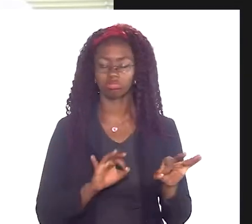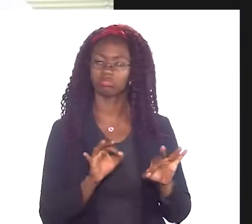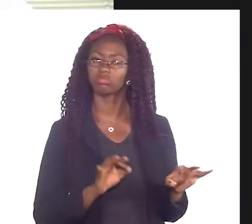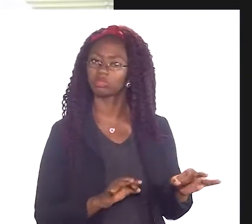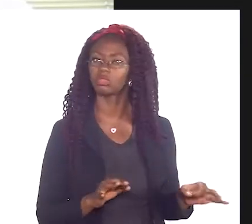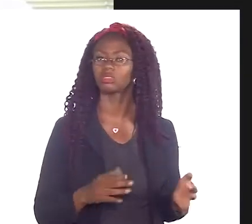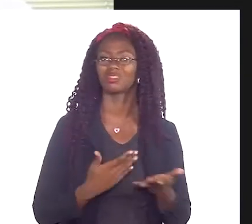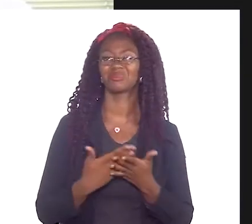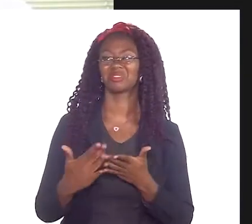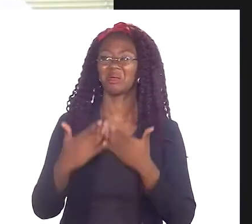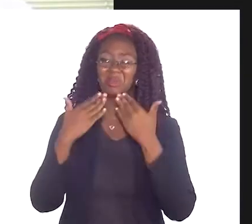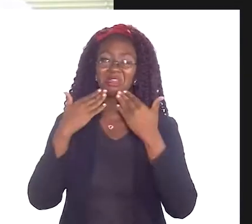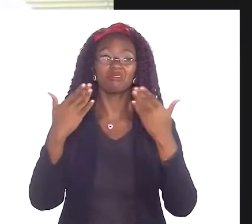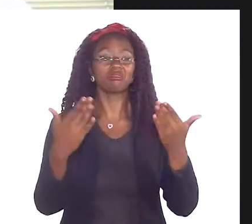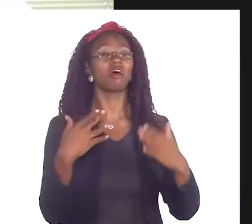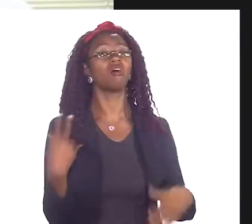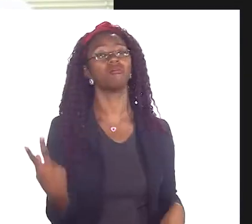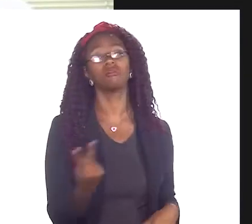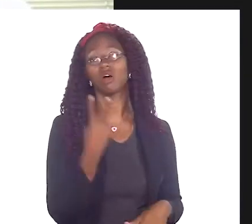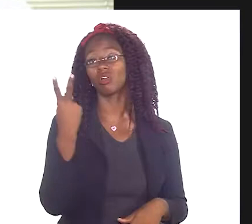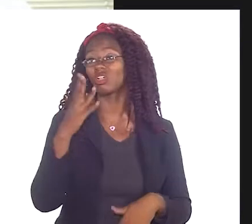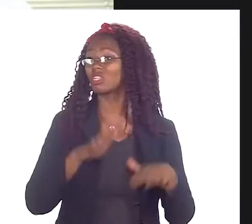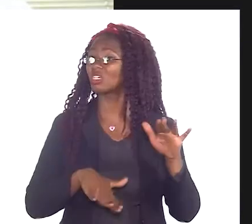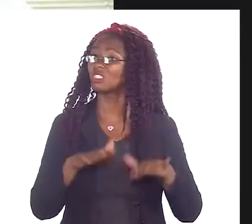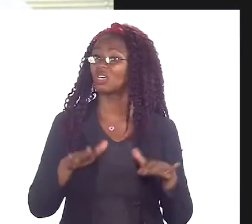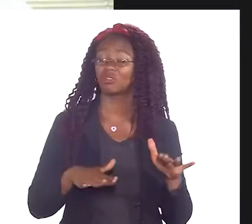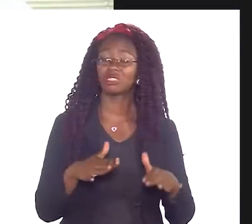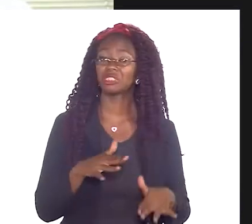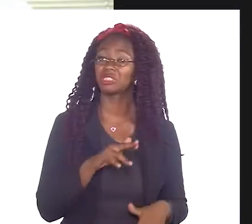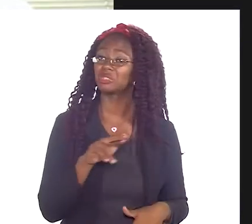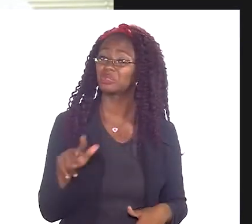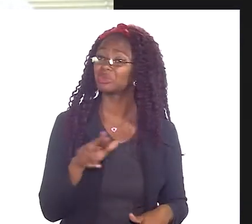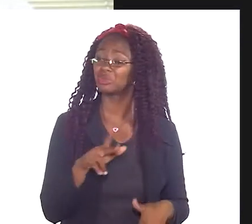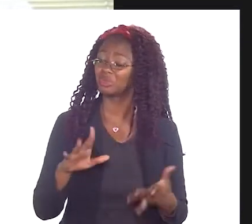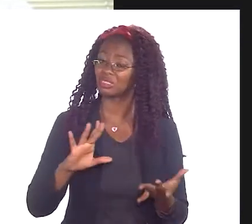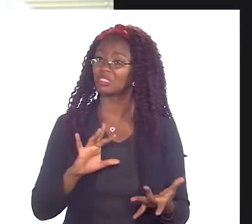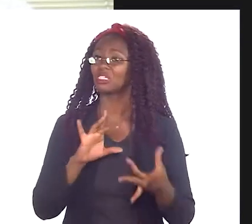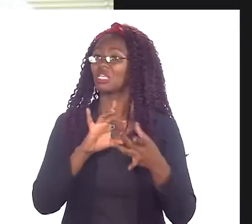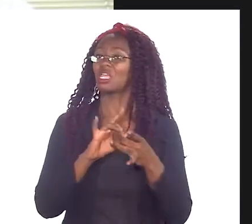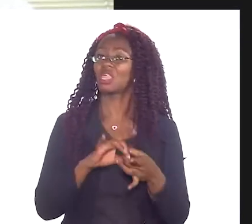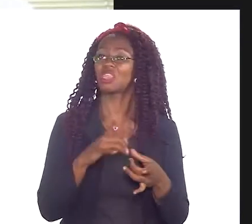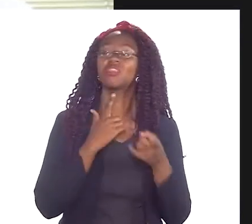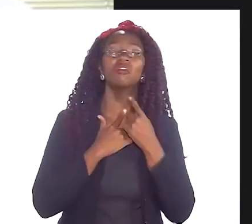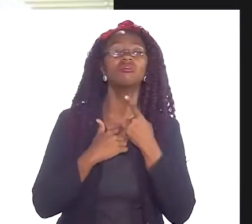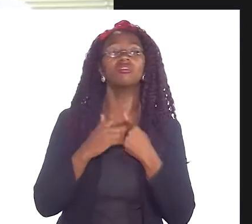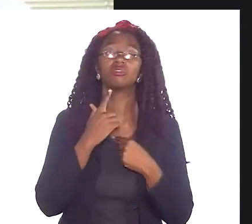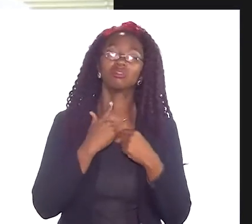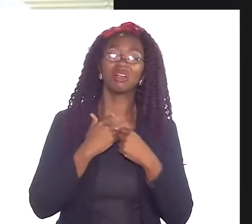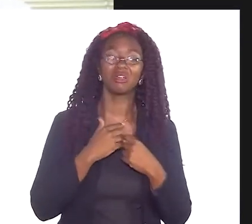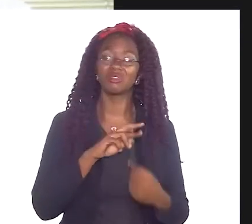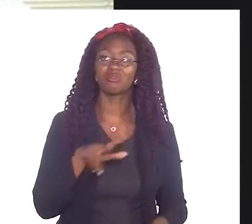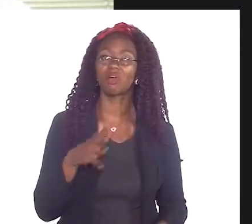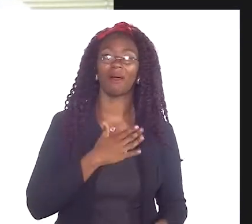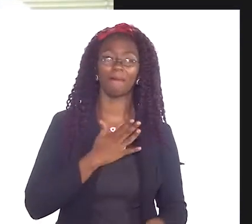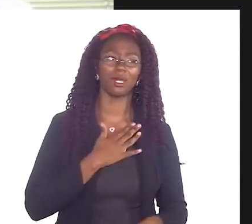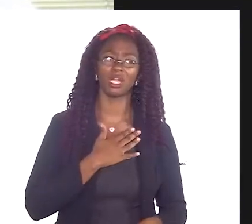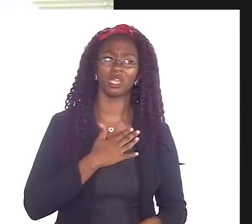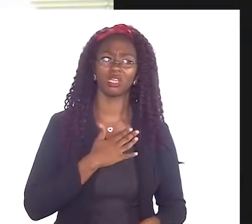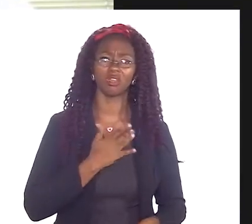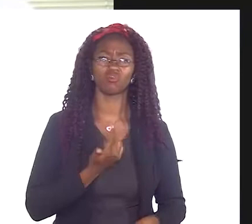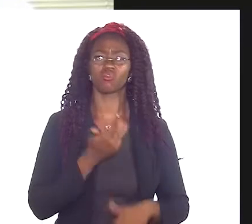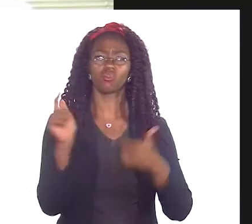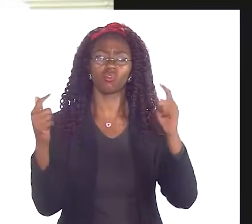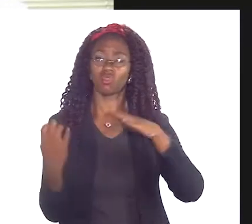e começaram a apresentar valores que às vezes não estão alinhados a expectativa não é da minha ou de outra, é de